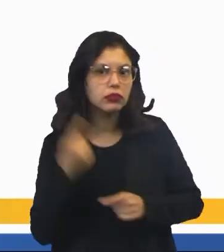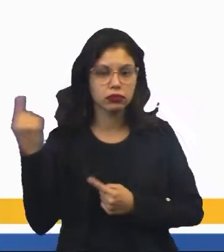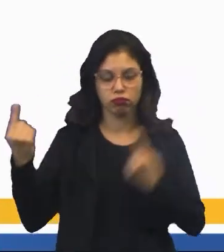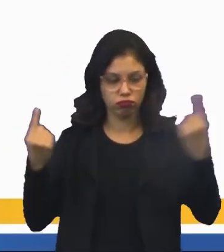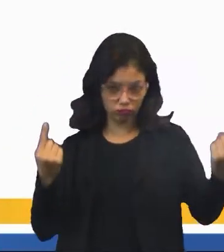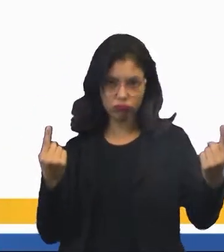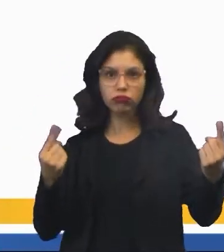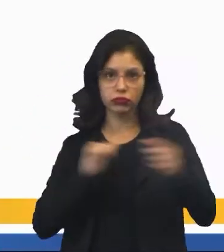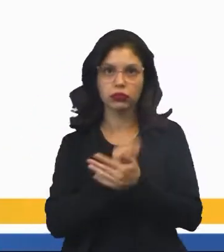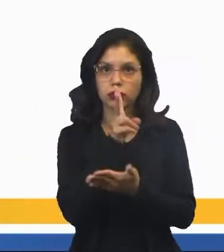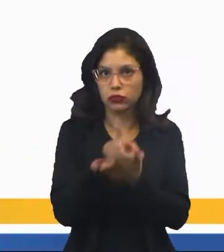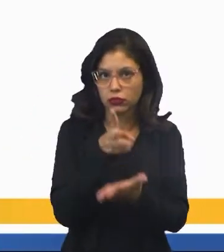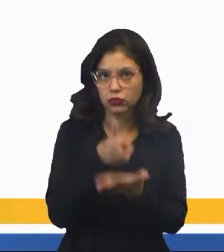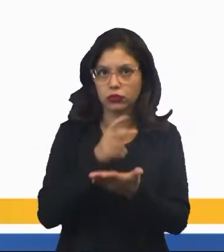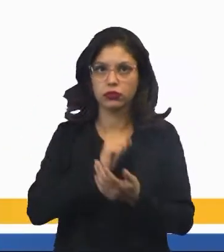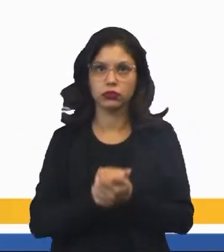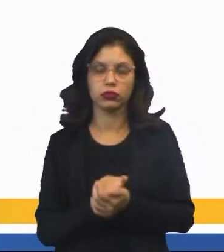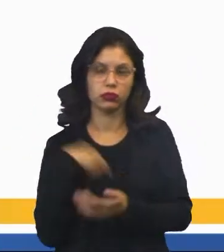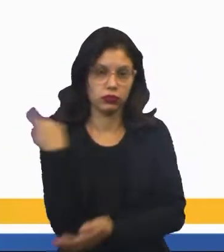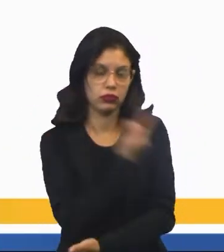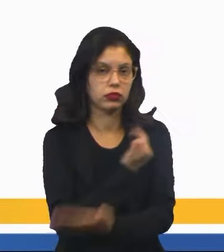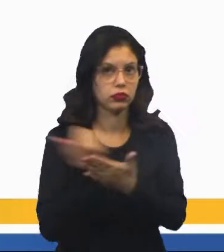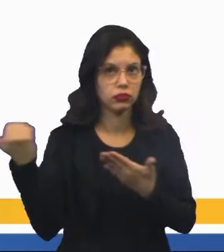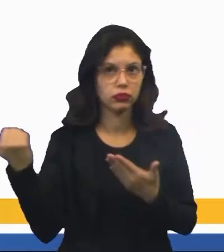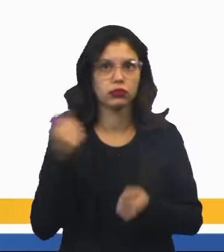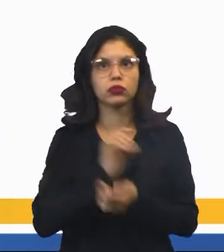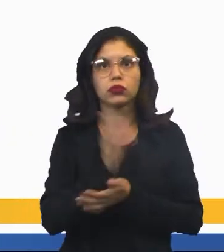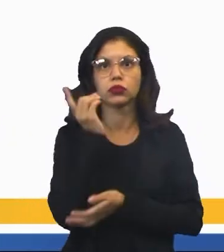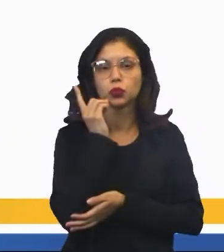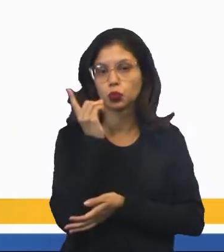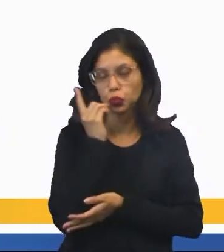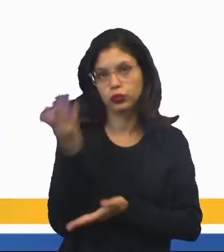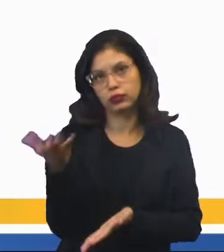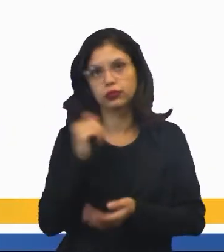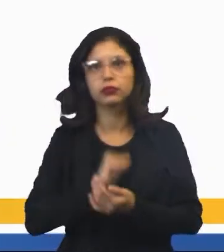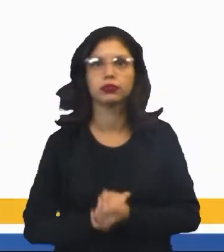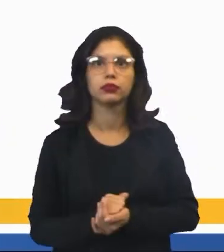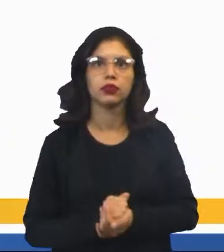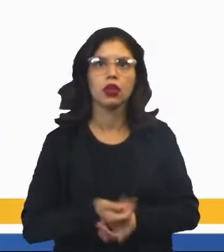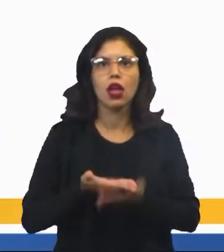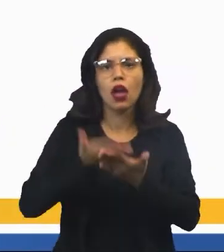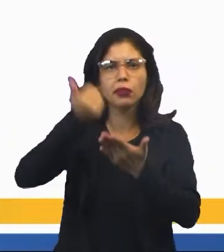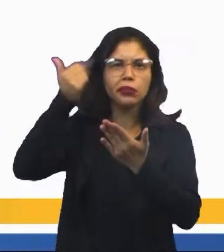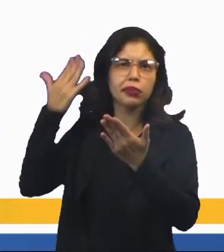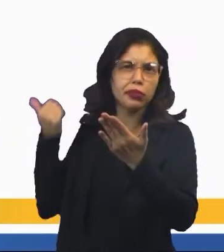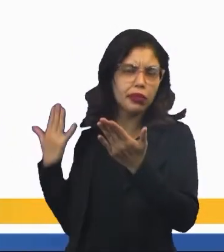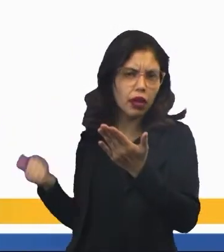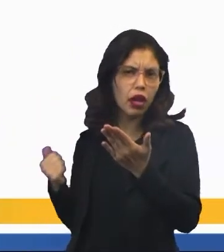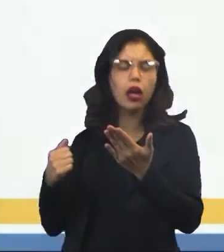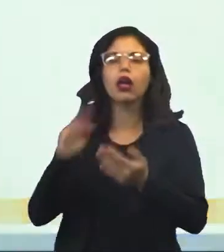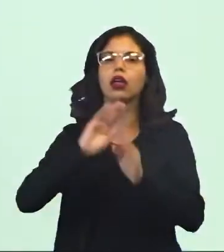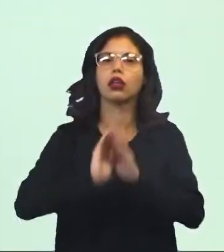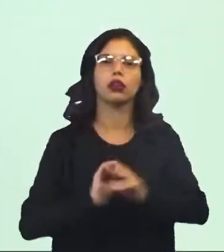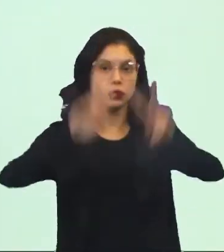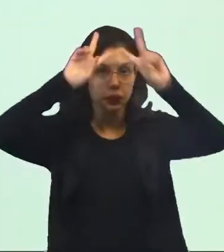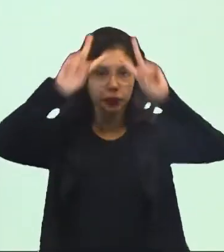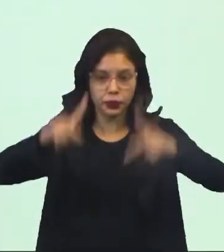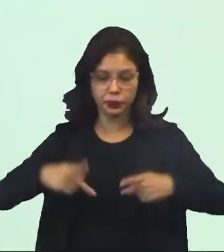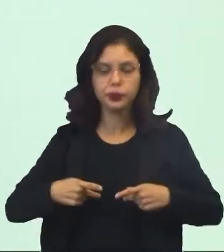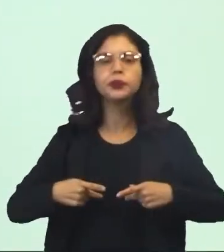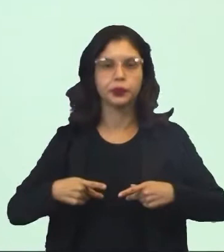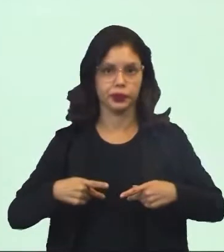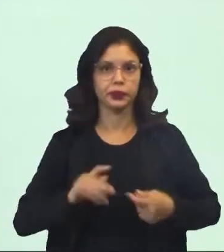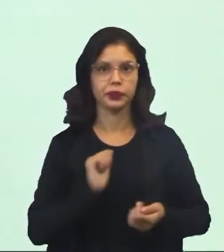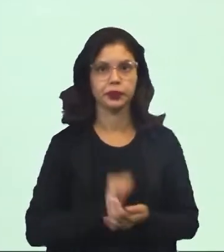lugar, estão sempre nas nossas ações cotidianas, desde os primórdios da humanidade. Olha só,